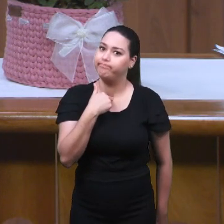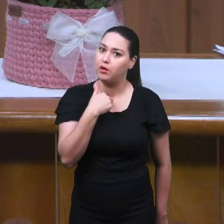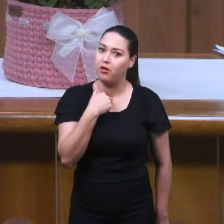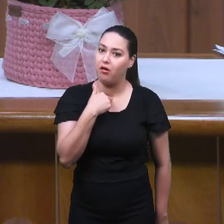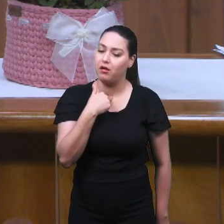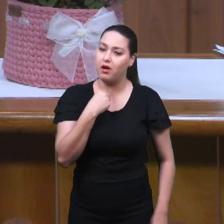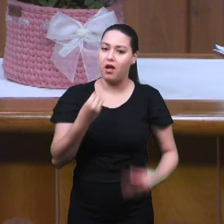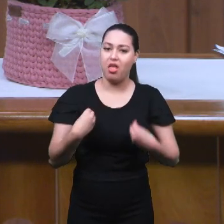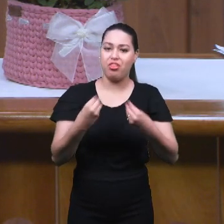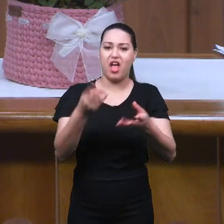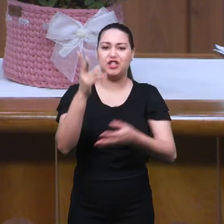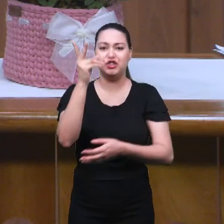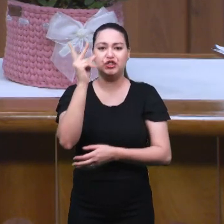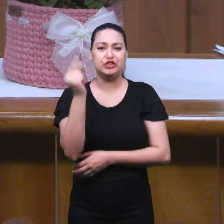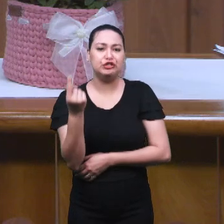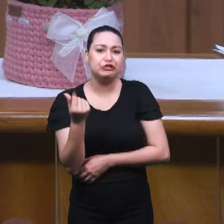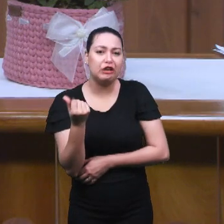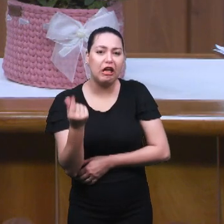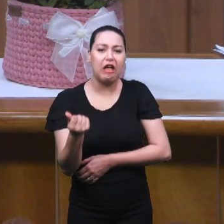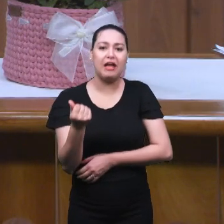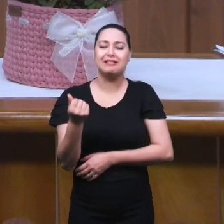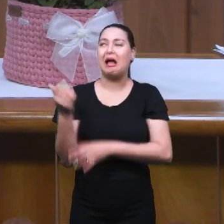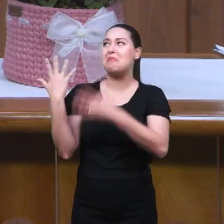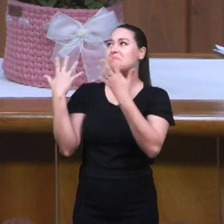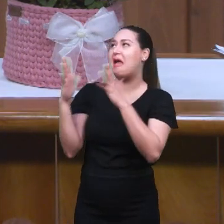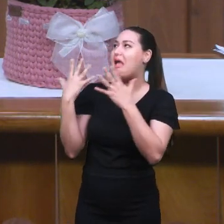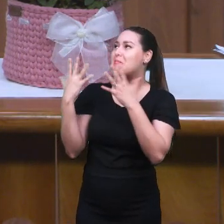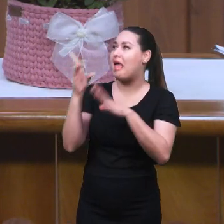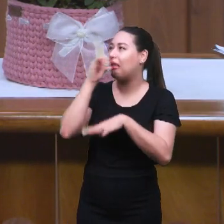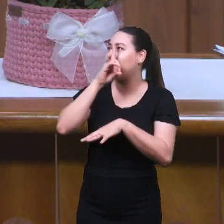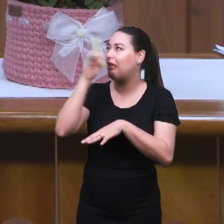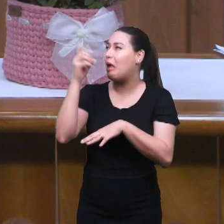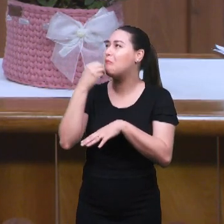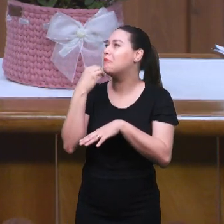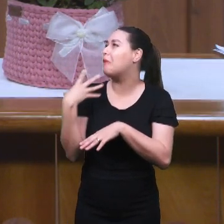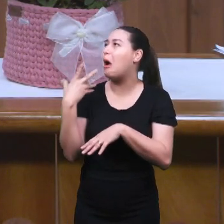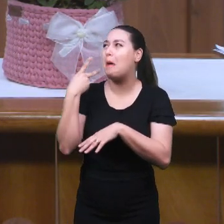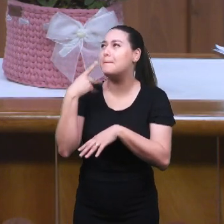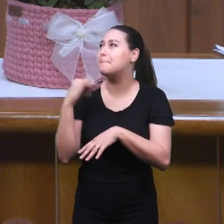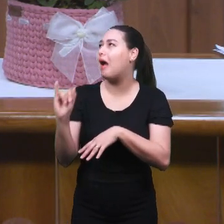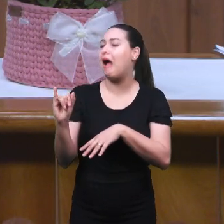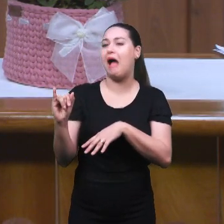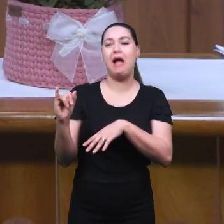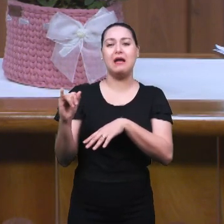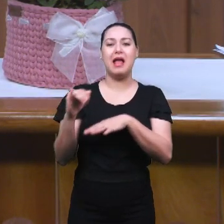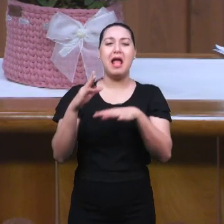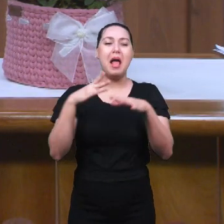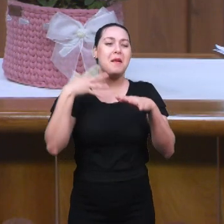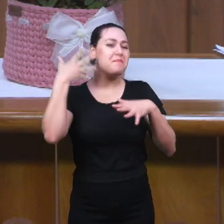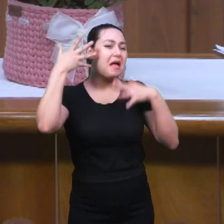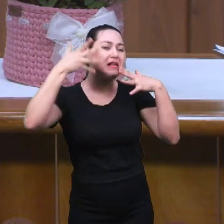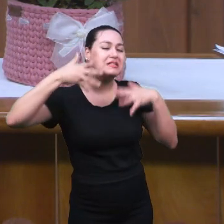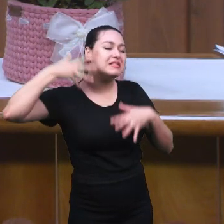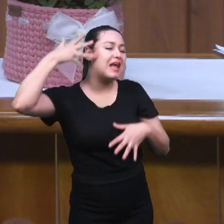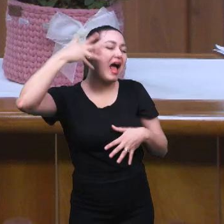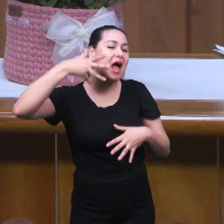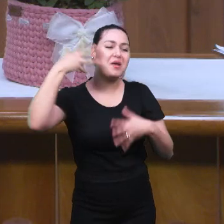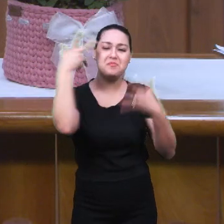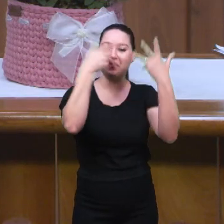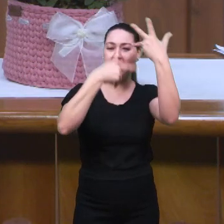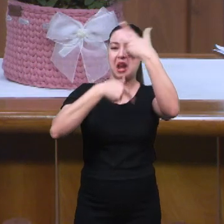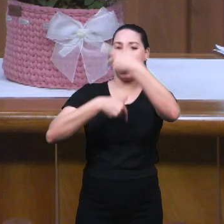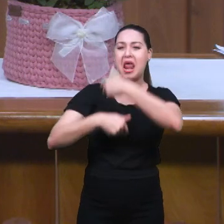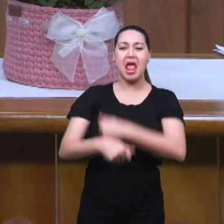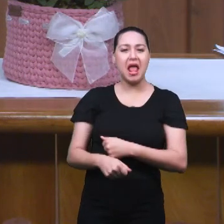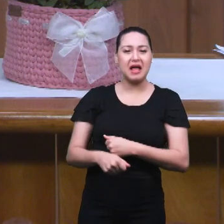ele elogia Deus, Deus é bom pai, é isso aí, faz discursos, não, é a verdade, não